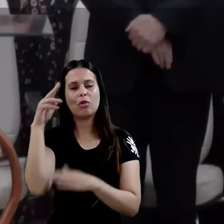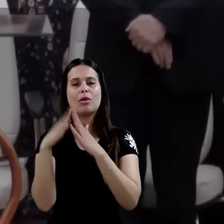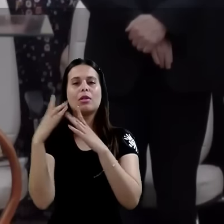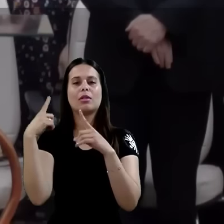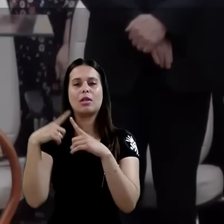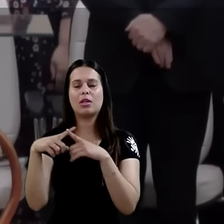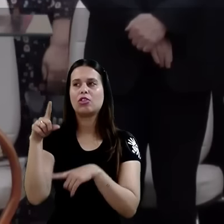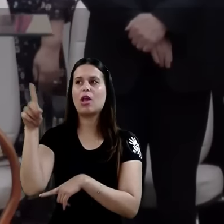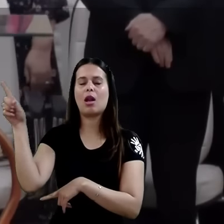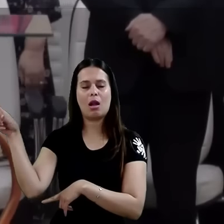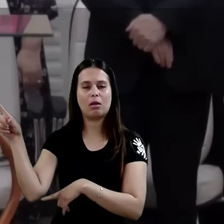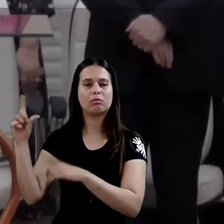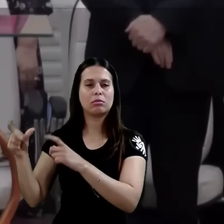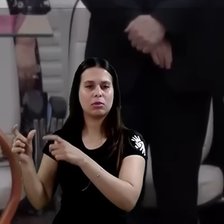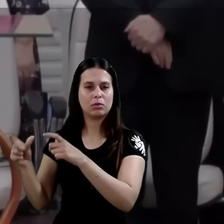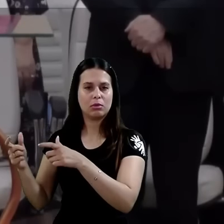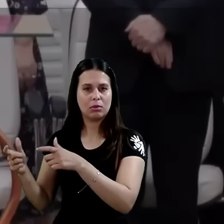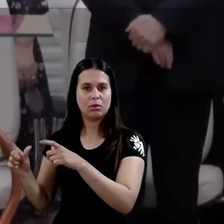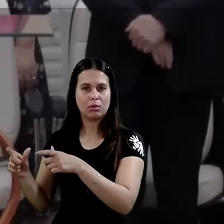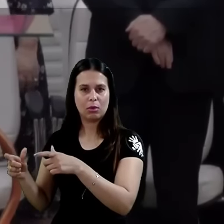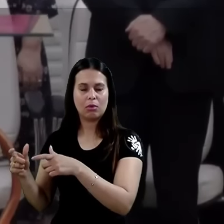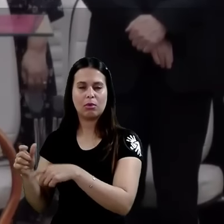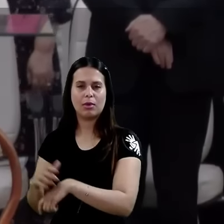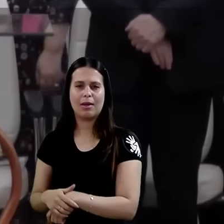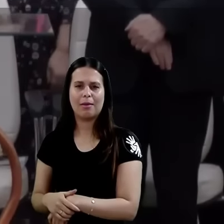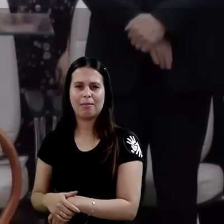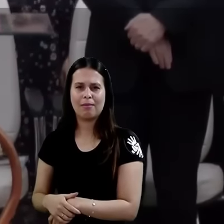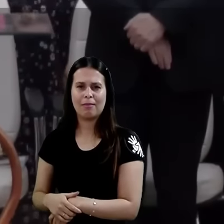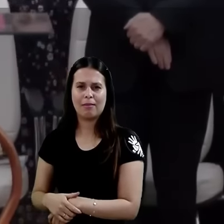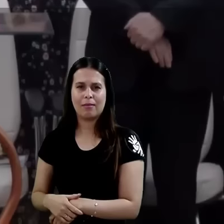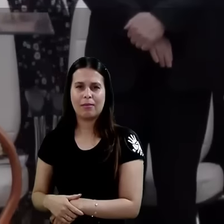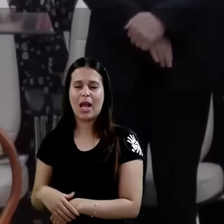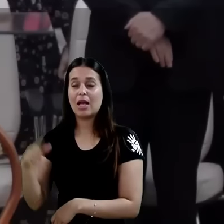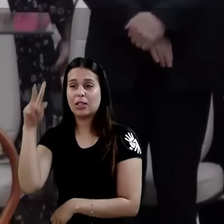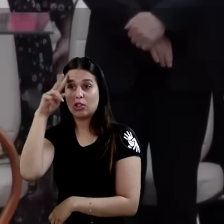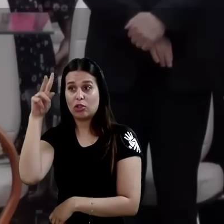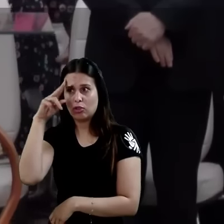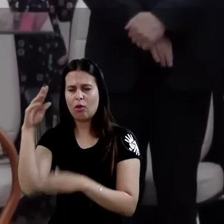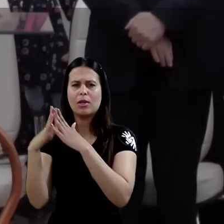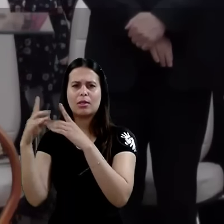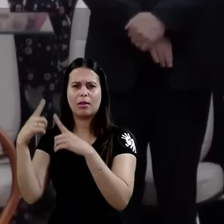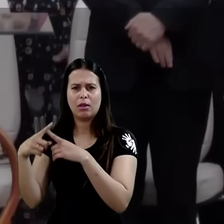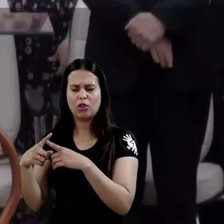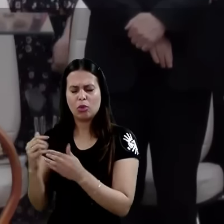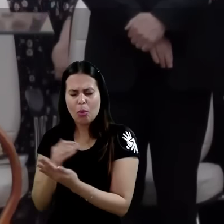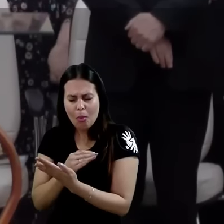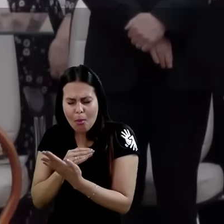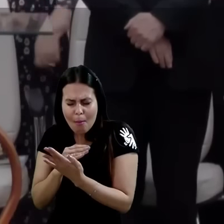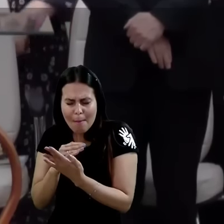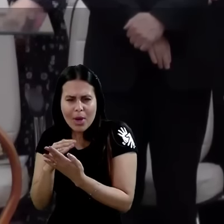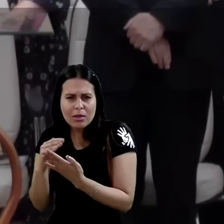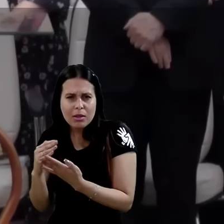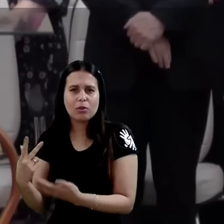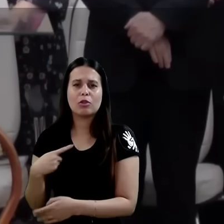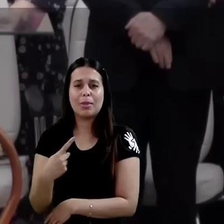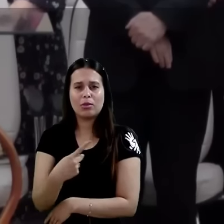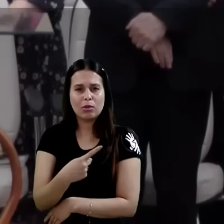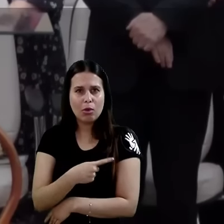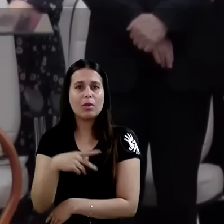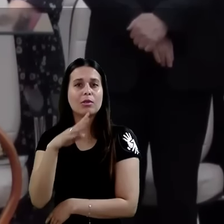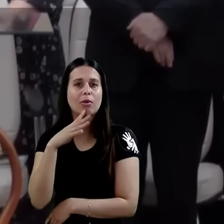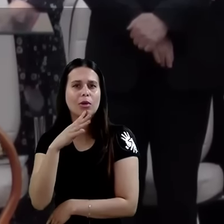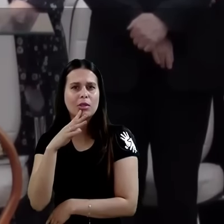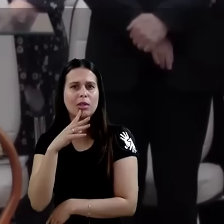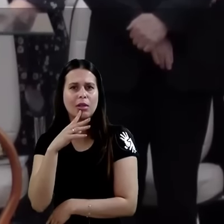de Santo André de várias igrejas eu tenho Decor a história das igrejas da fundação dos pastores que passaram e